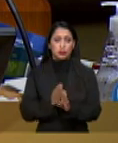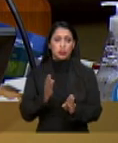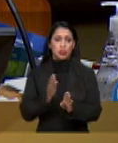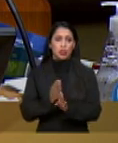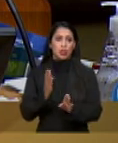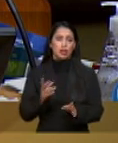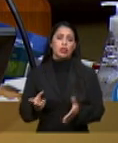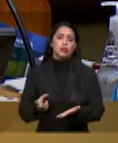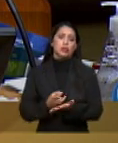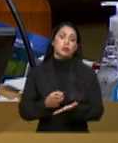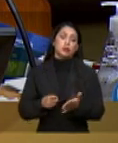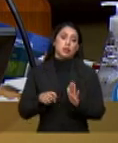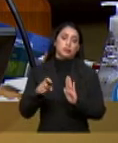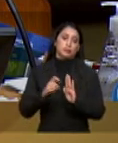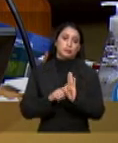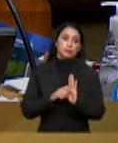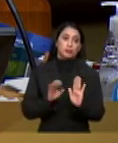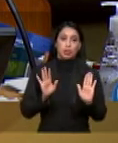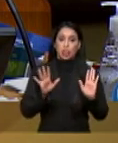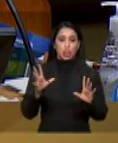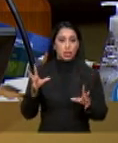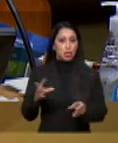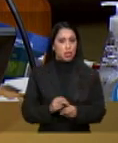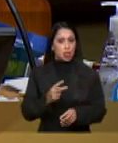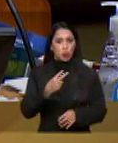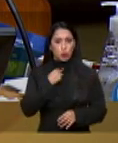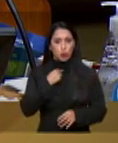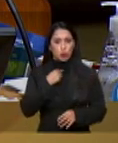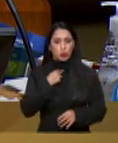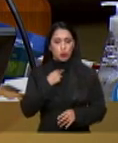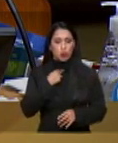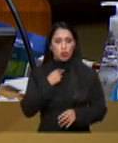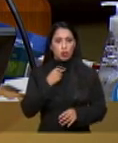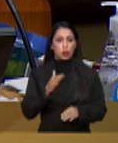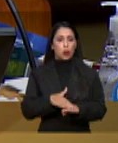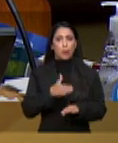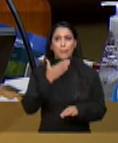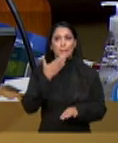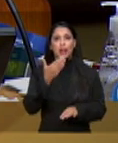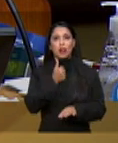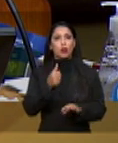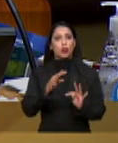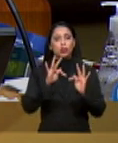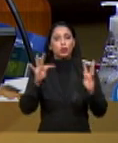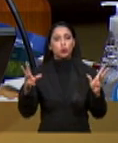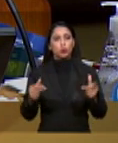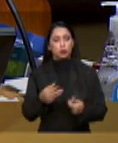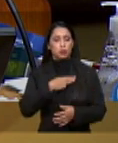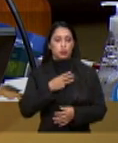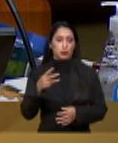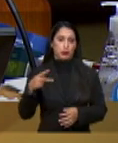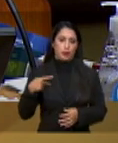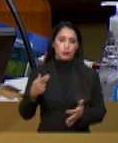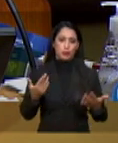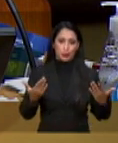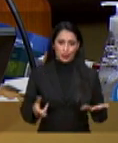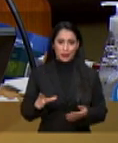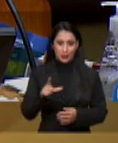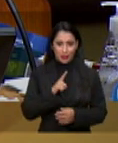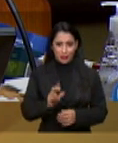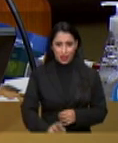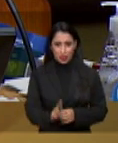Em suma, não se pode buscar nesta seara o melhor dos dois mundos para o Ministério Público. Tendo